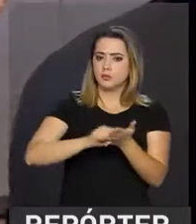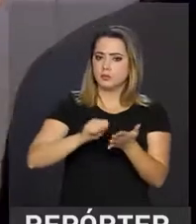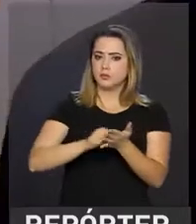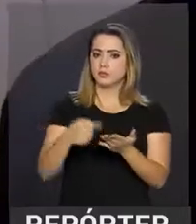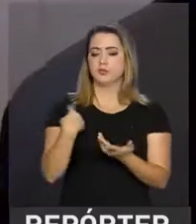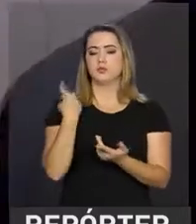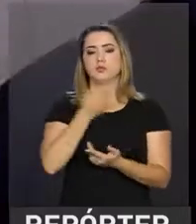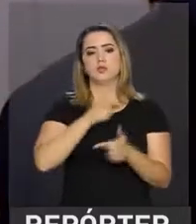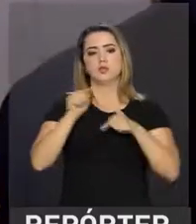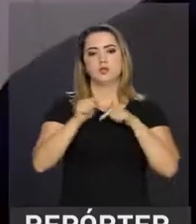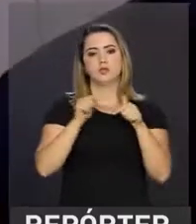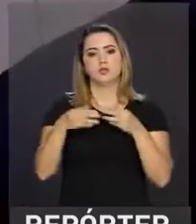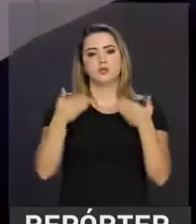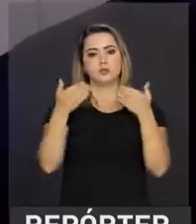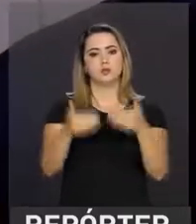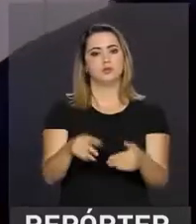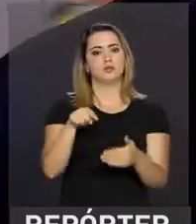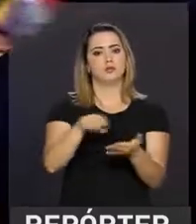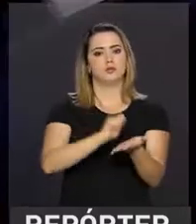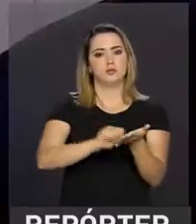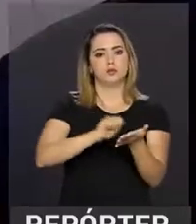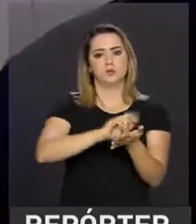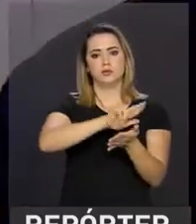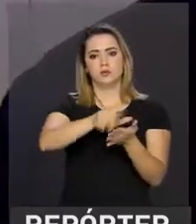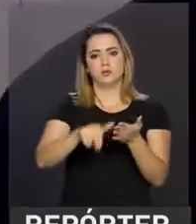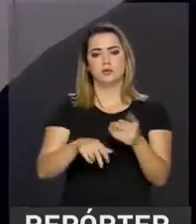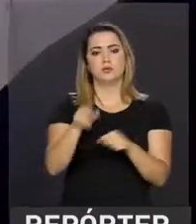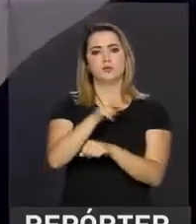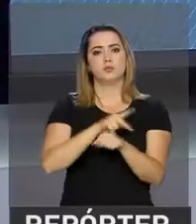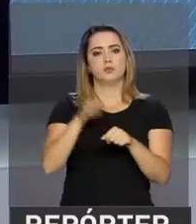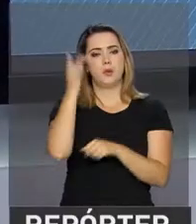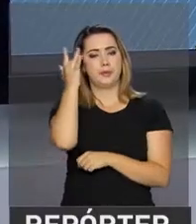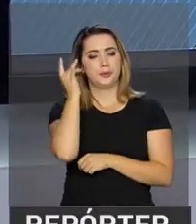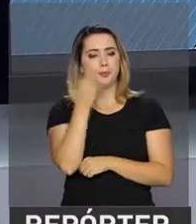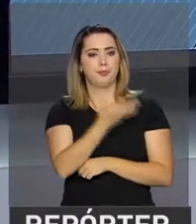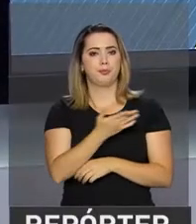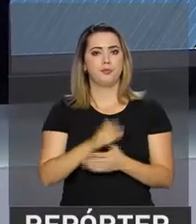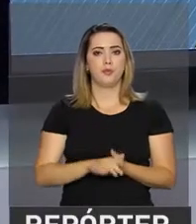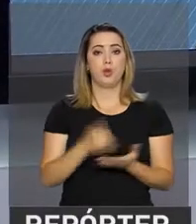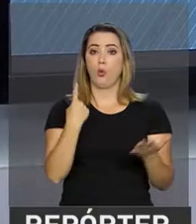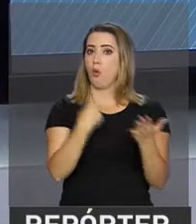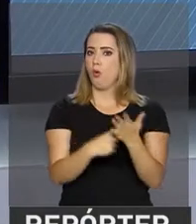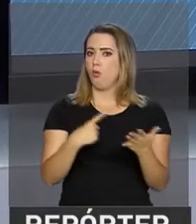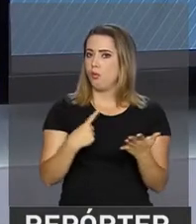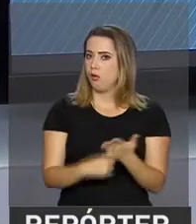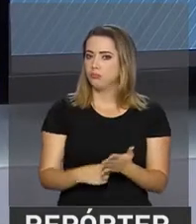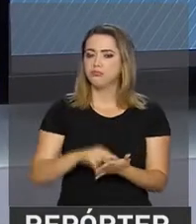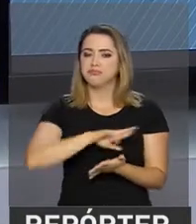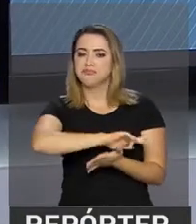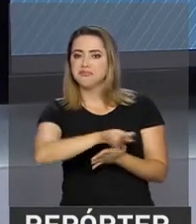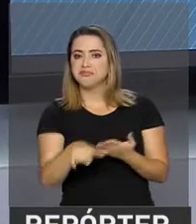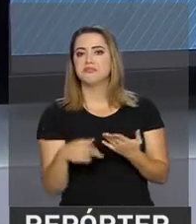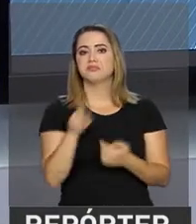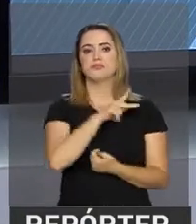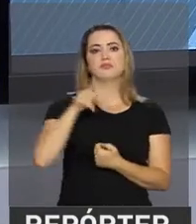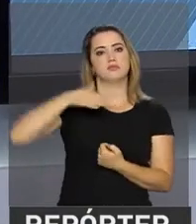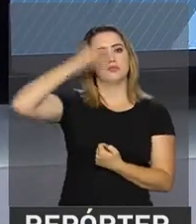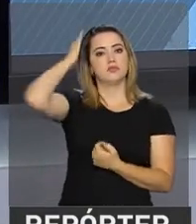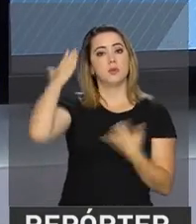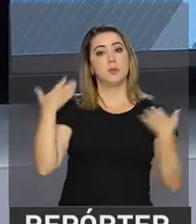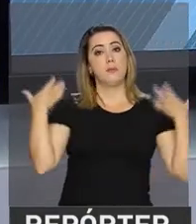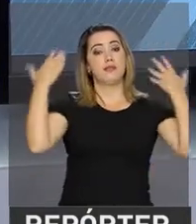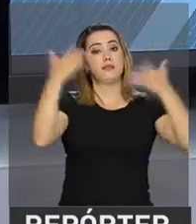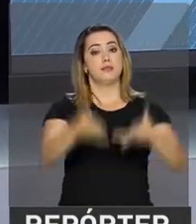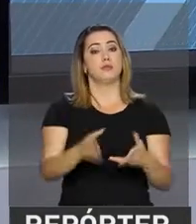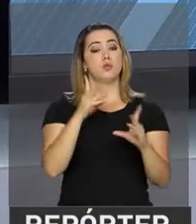trabalho que nós fizemos para a assinatura de vários países no Tratado de Amanhã. Com a agenda cheia, o presidente Michel Temer também